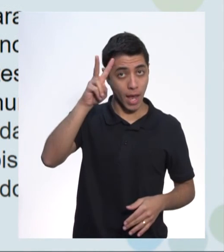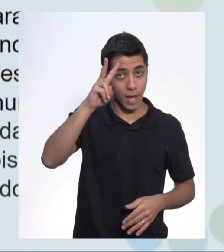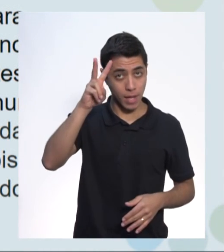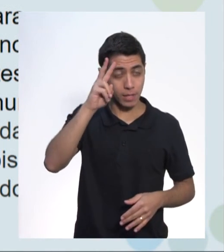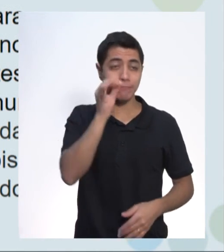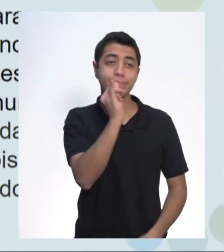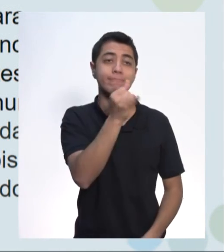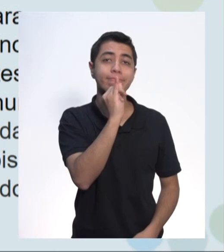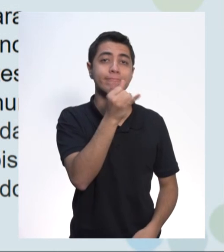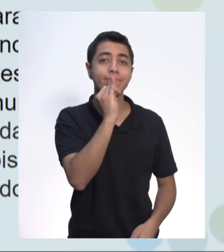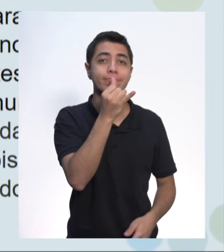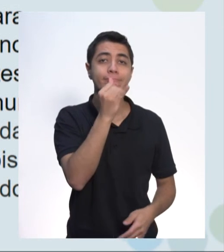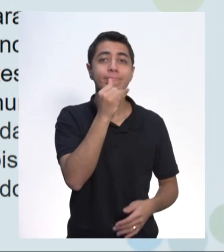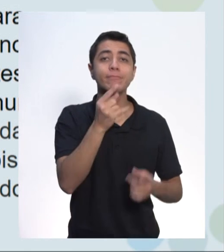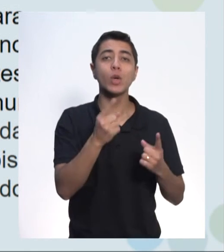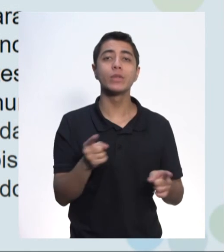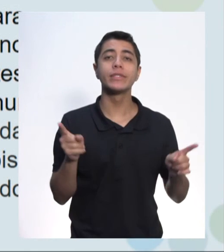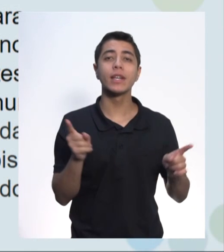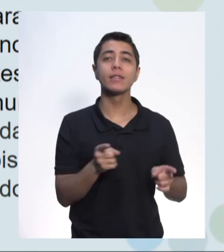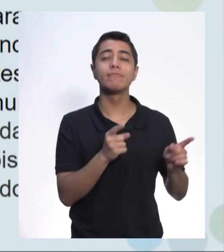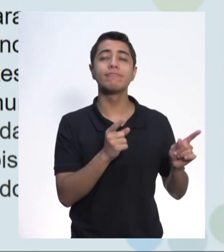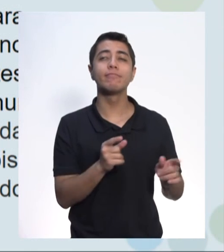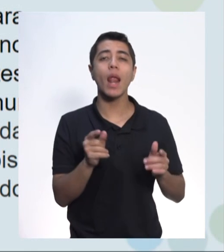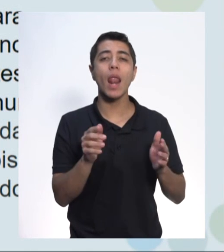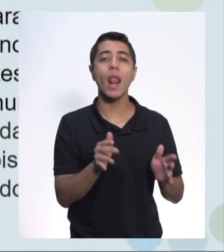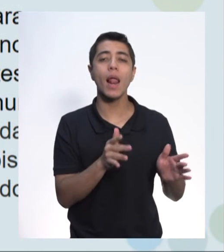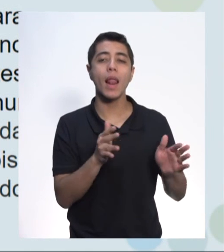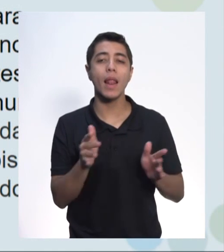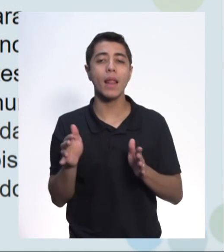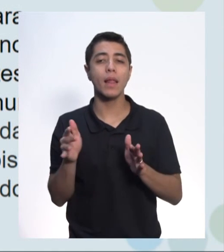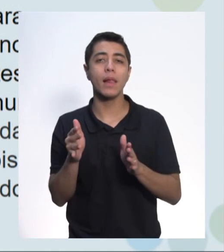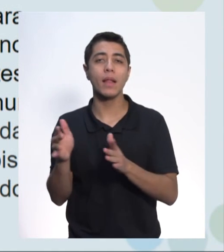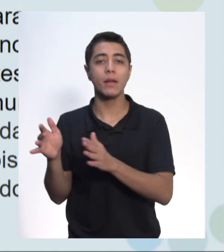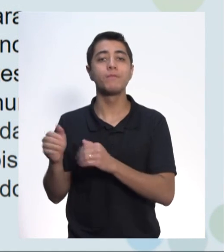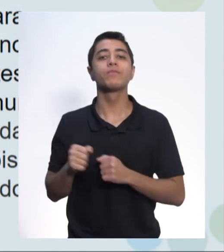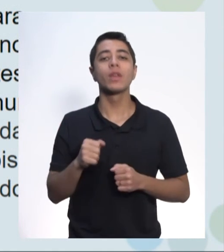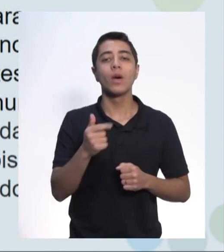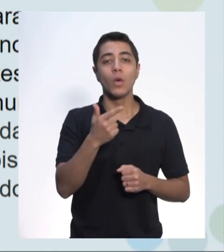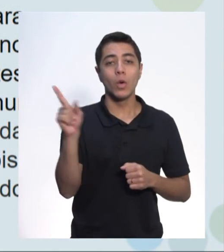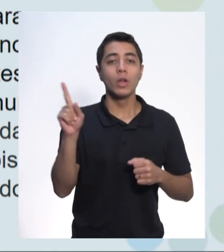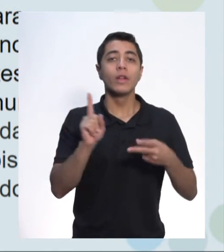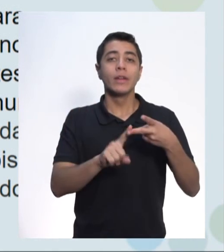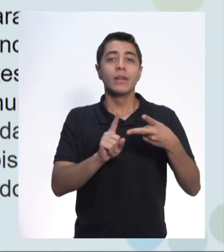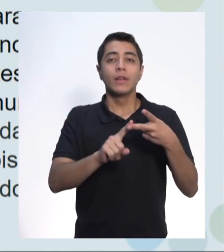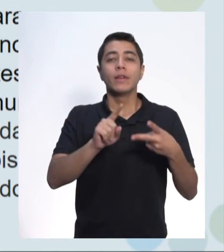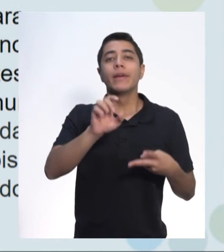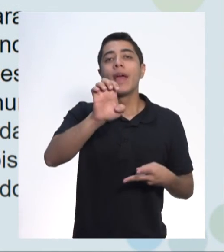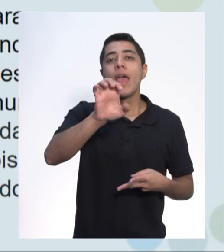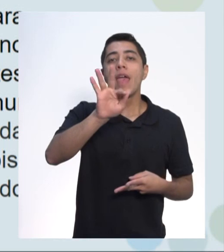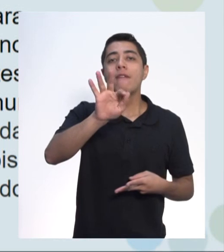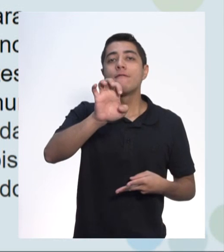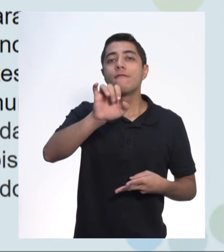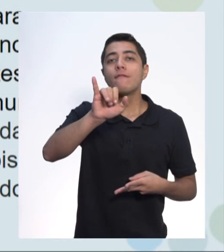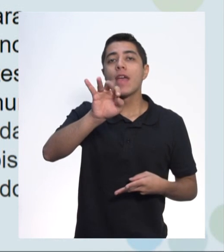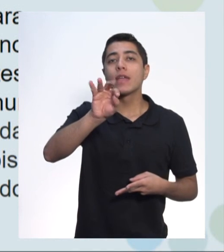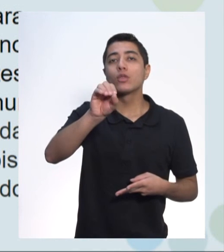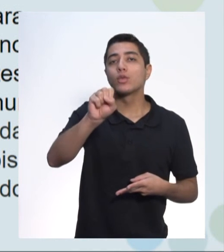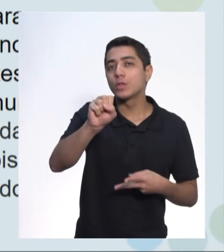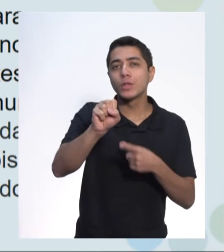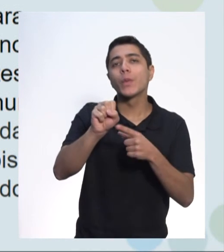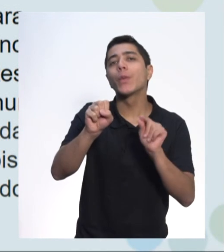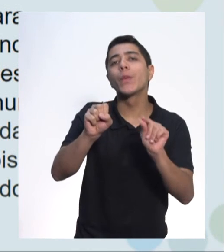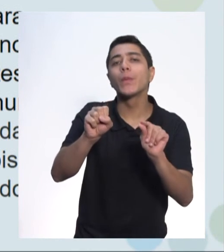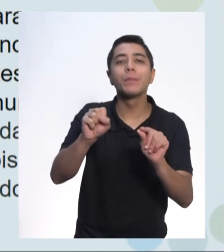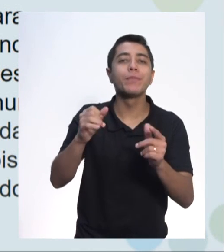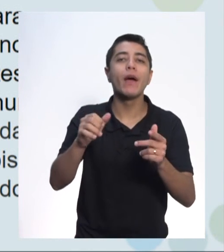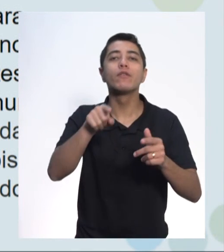sonoros são os sons criados de forma natural ou artificial para contar a nossa história. Então, por exemplo, o som de uma campainha elétrica pode ser capturado para